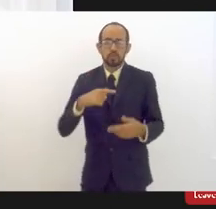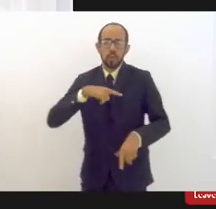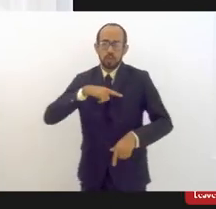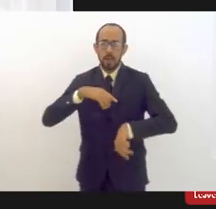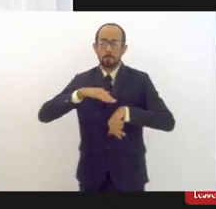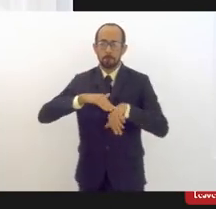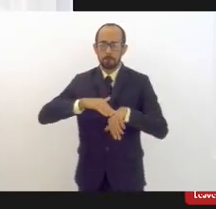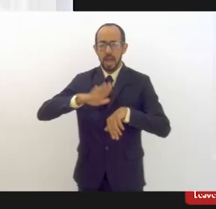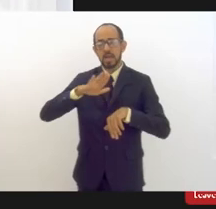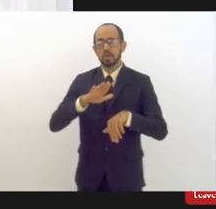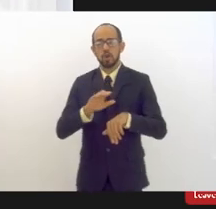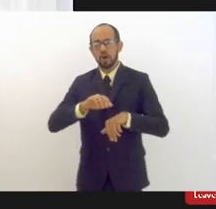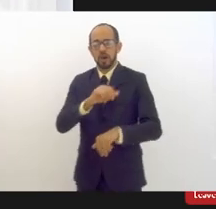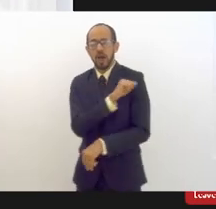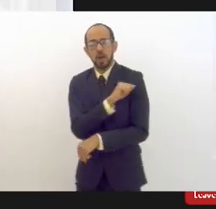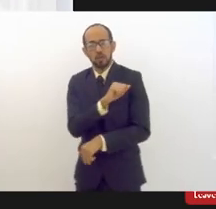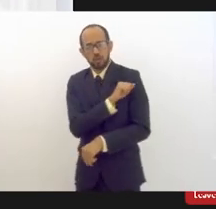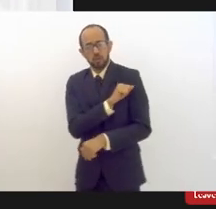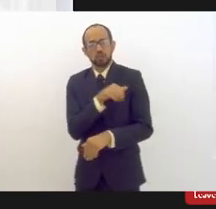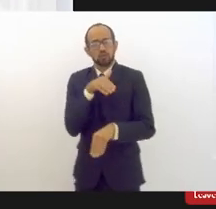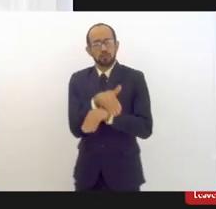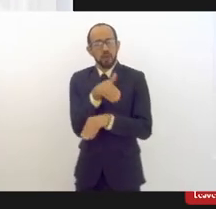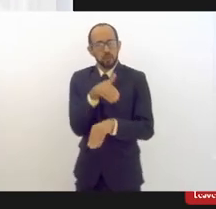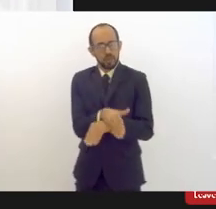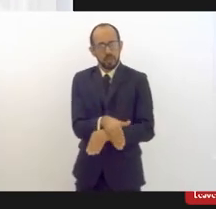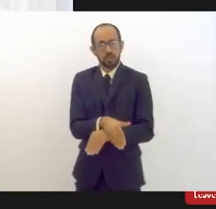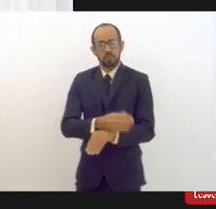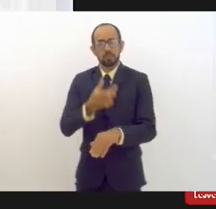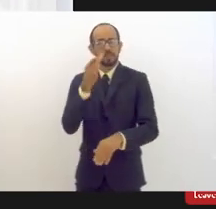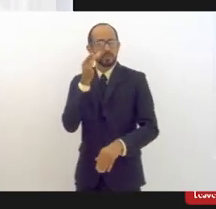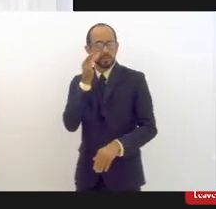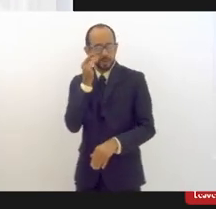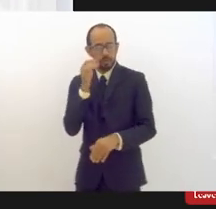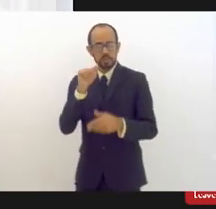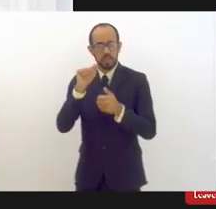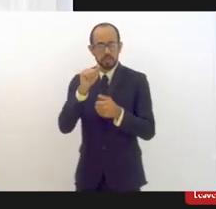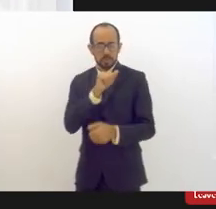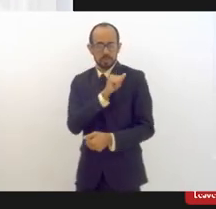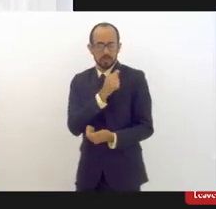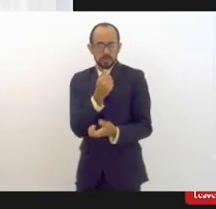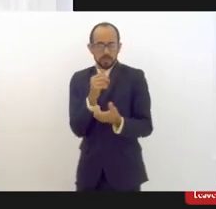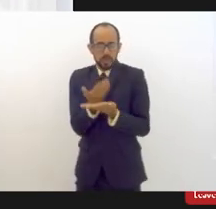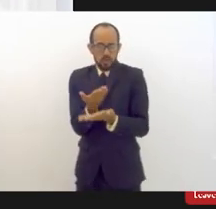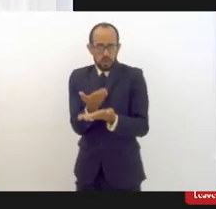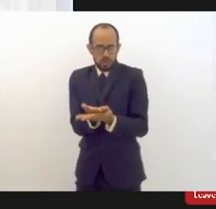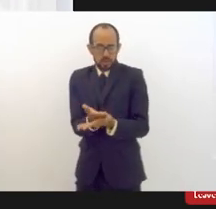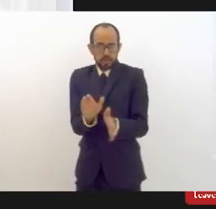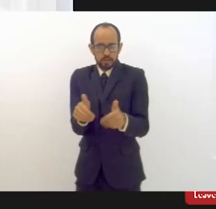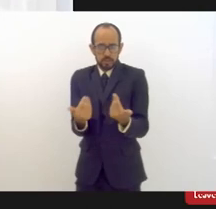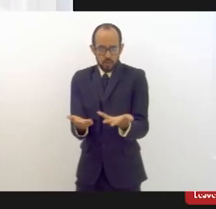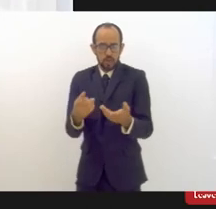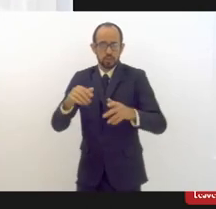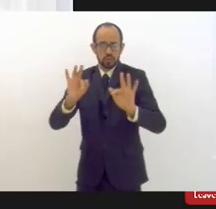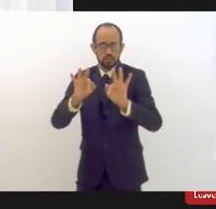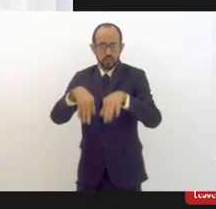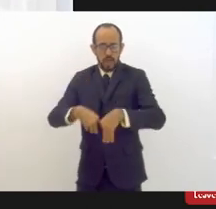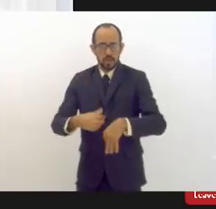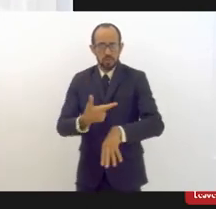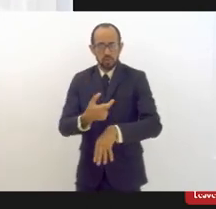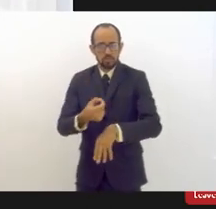número de alunos frequentando presencialmente as aulas. Então, ficamos, né, encerramos